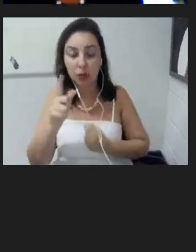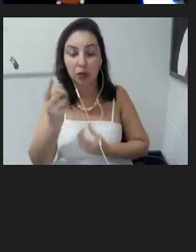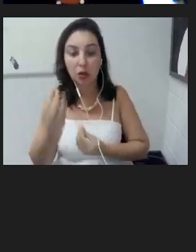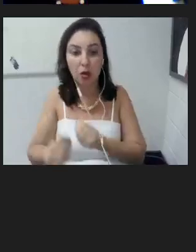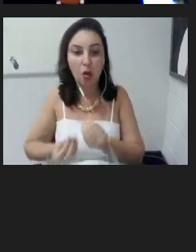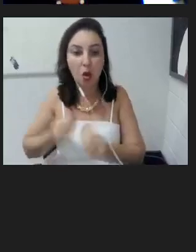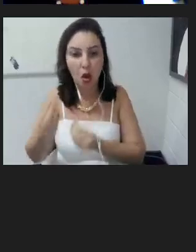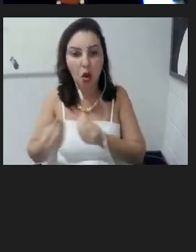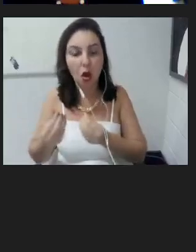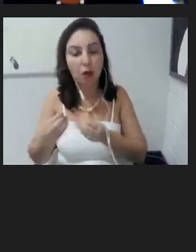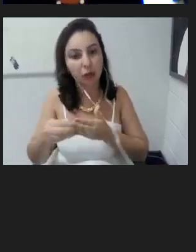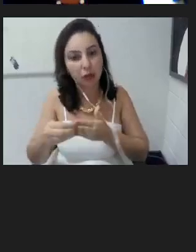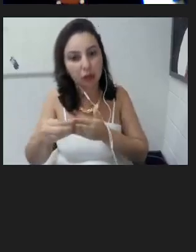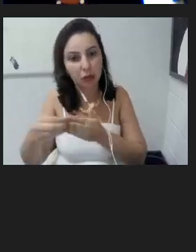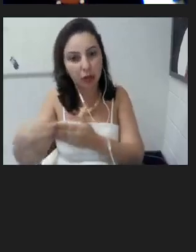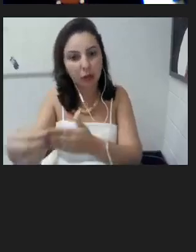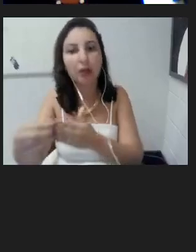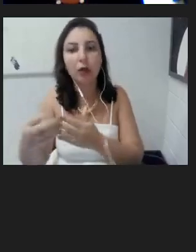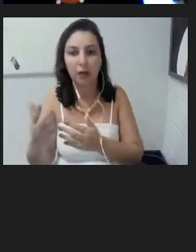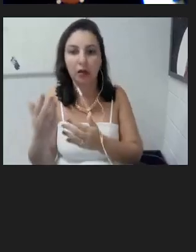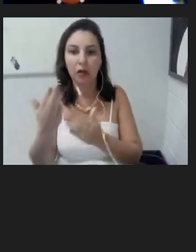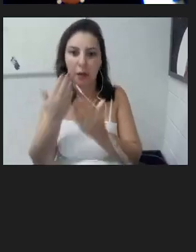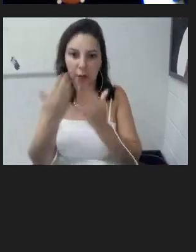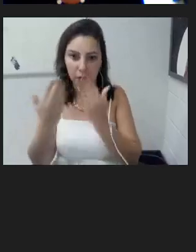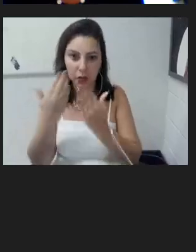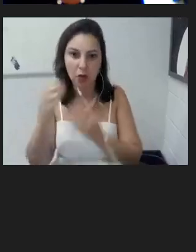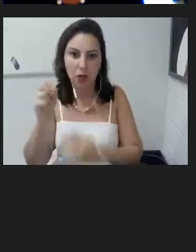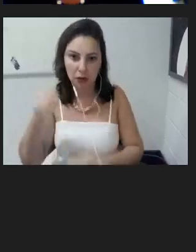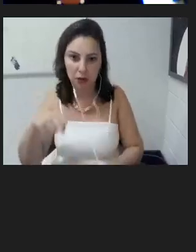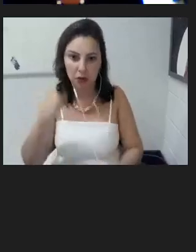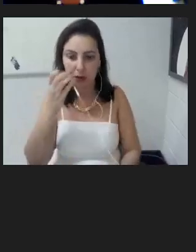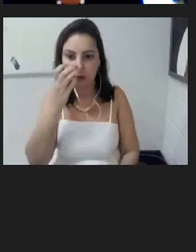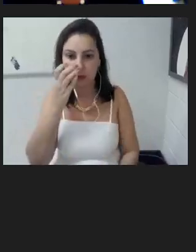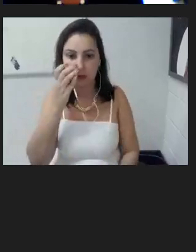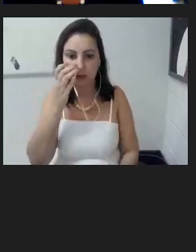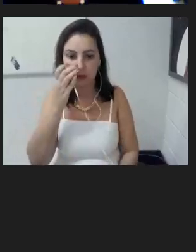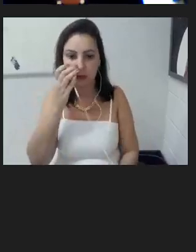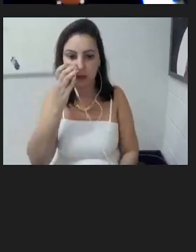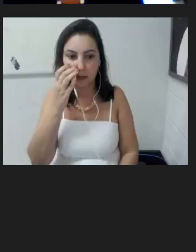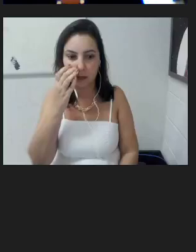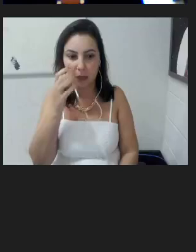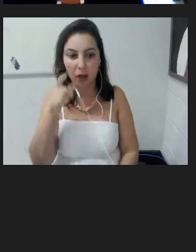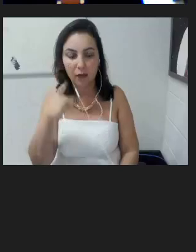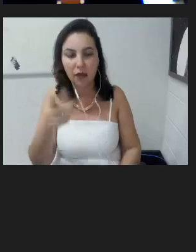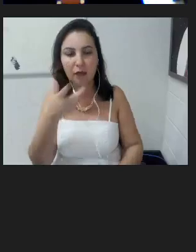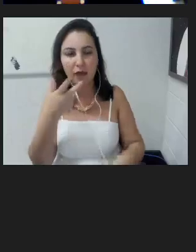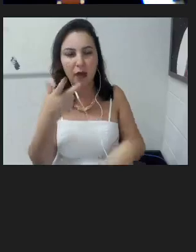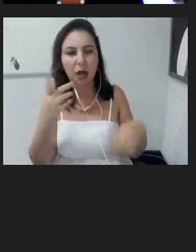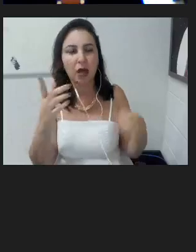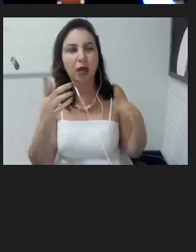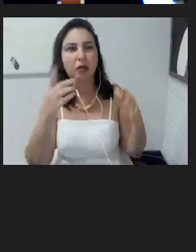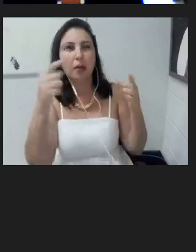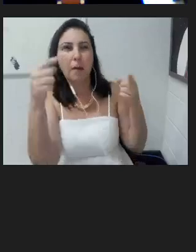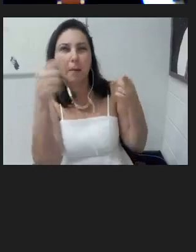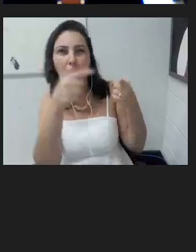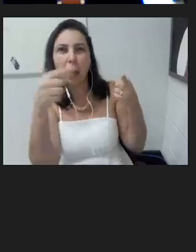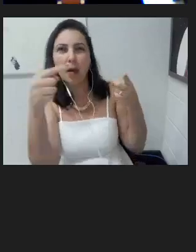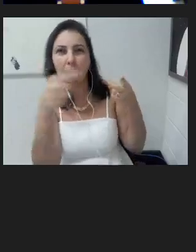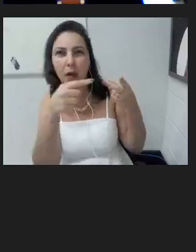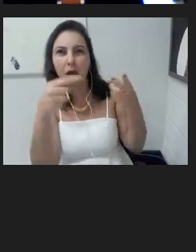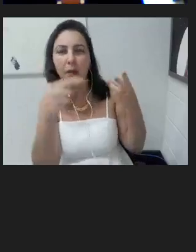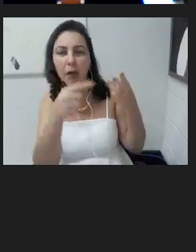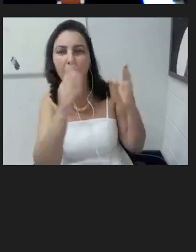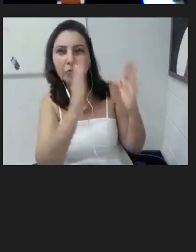sim seja para a gente, né? E aí quando você vai colocando, né, quando eu falei do didático, quando você vai colocando, assim, eu